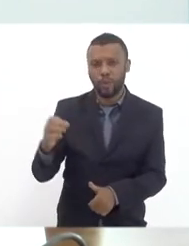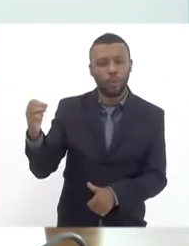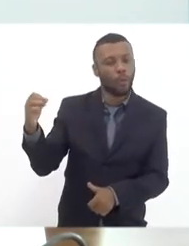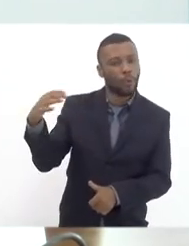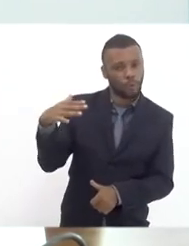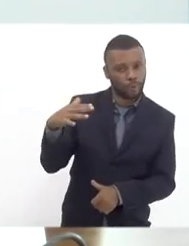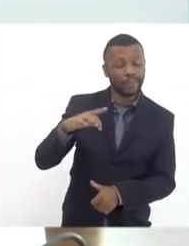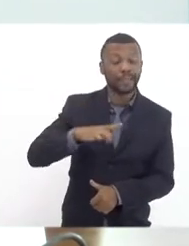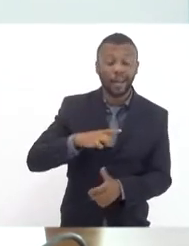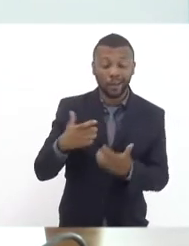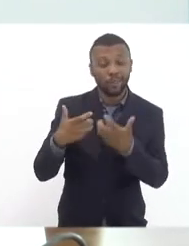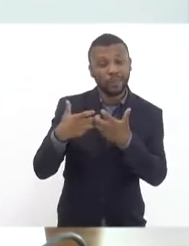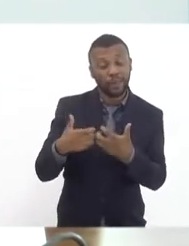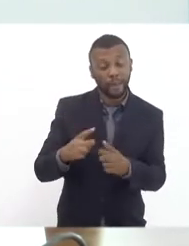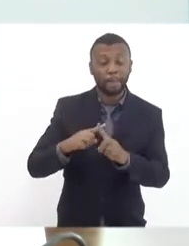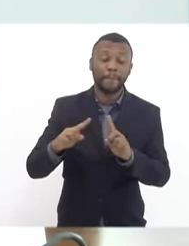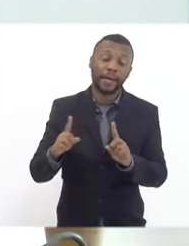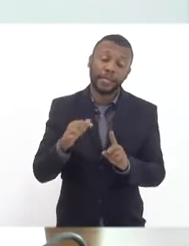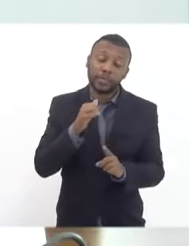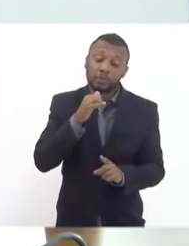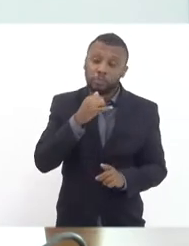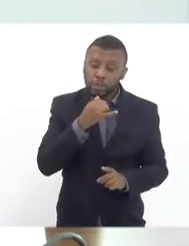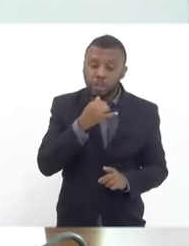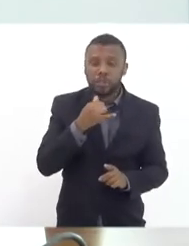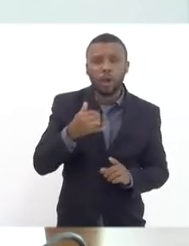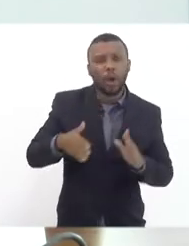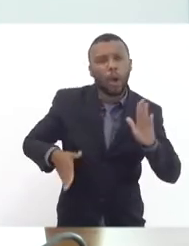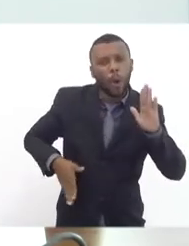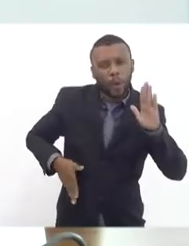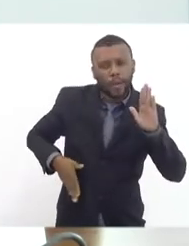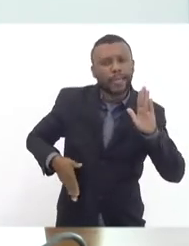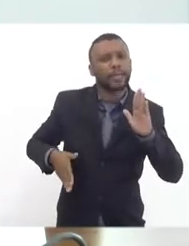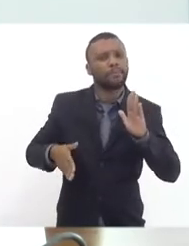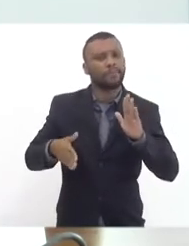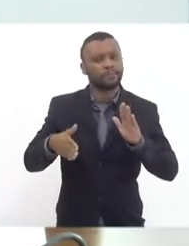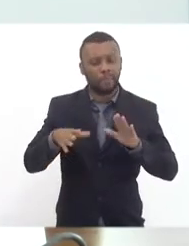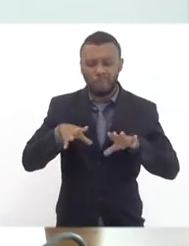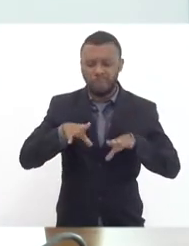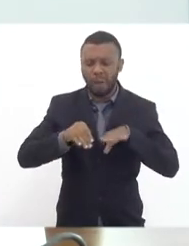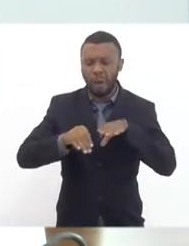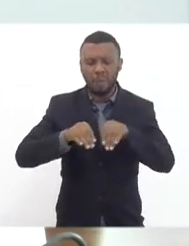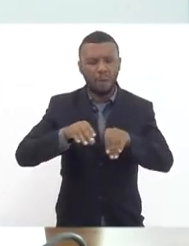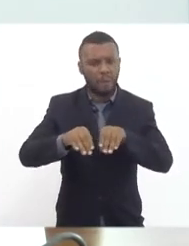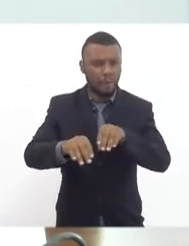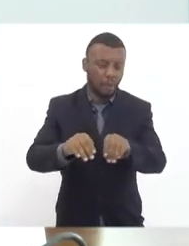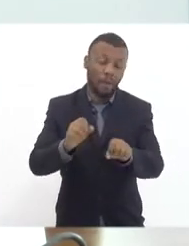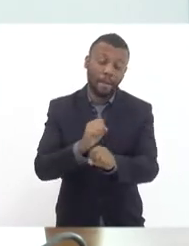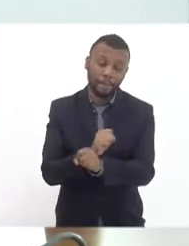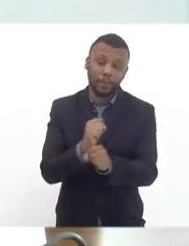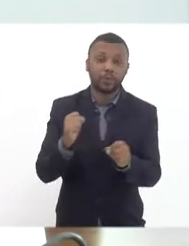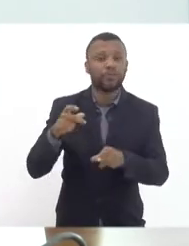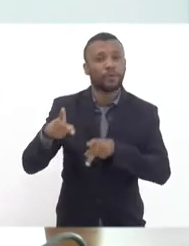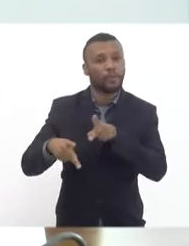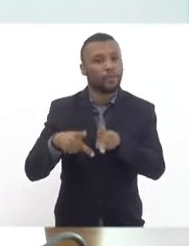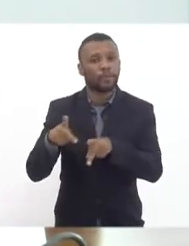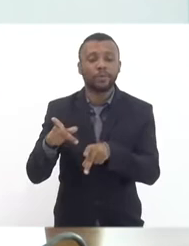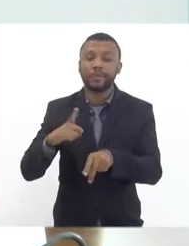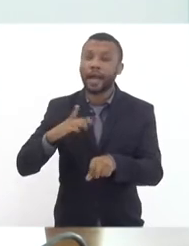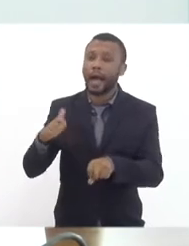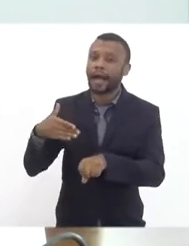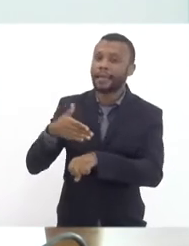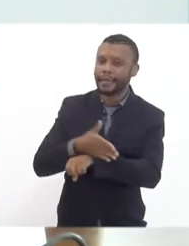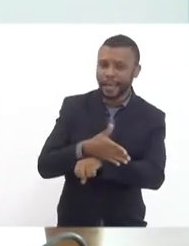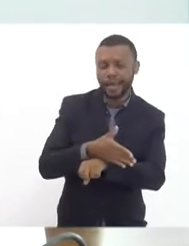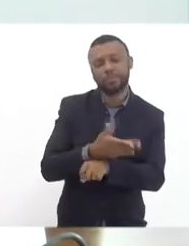lá, infelizmente o crime organizado tomou conta daquele espaço e que inviabiliza a população de ter acesso